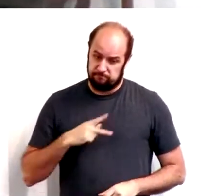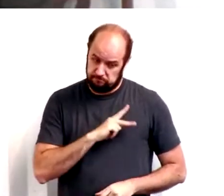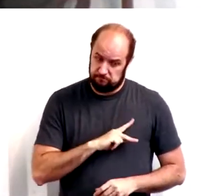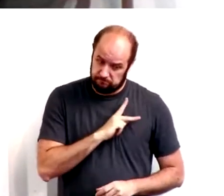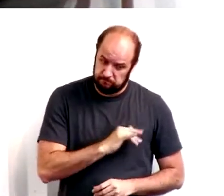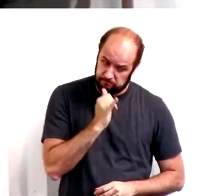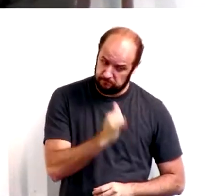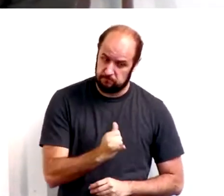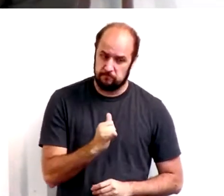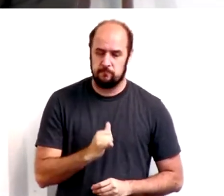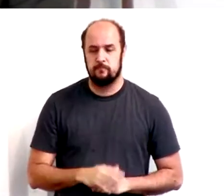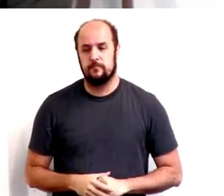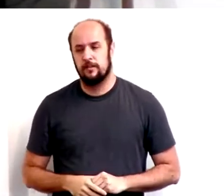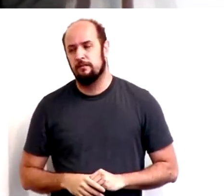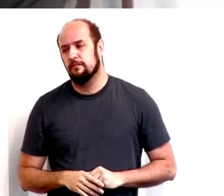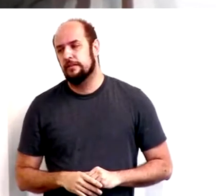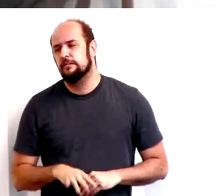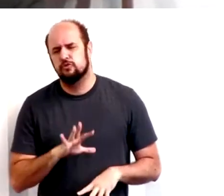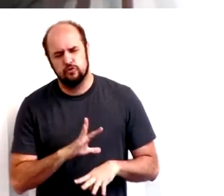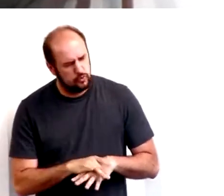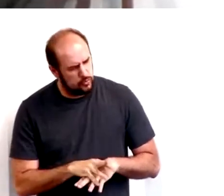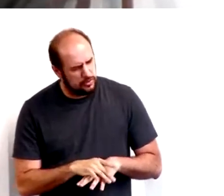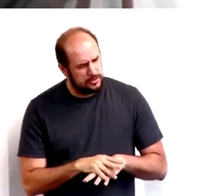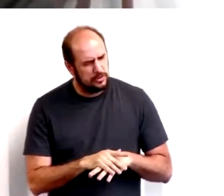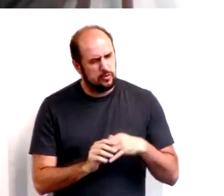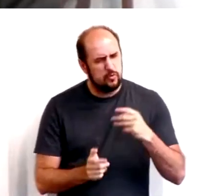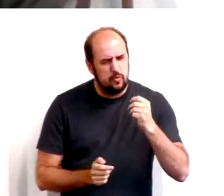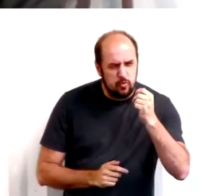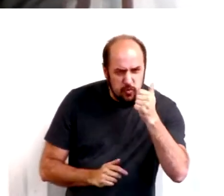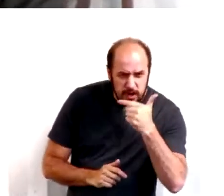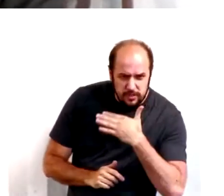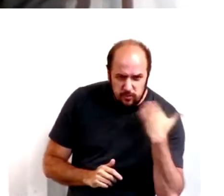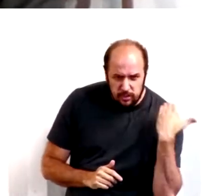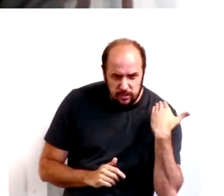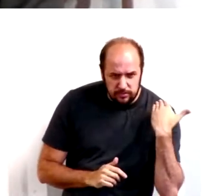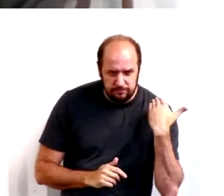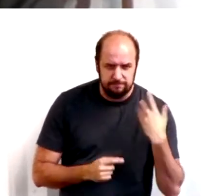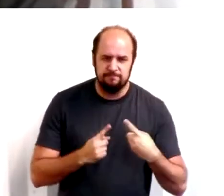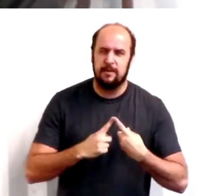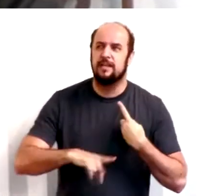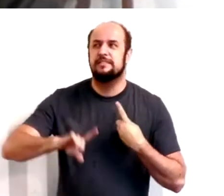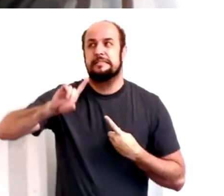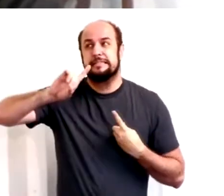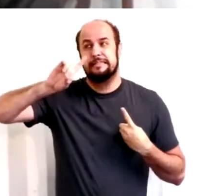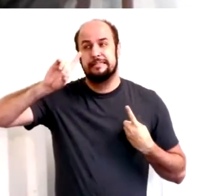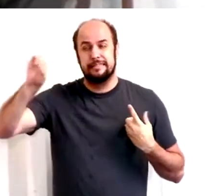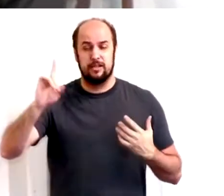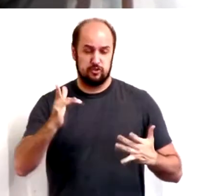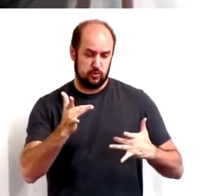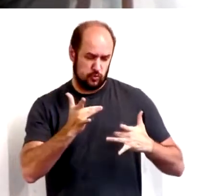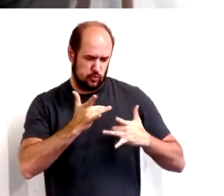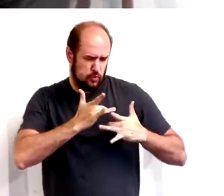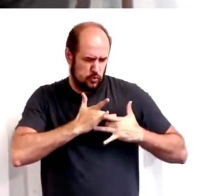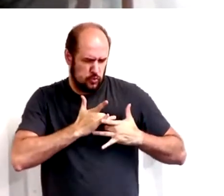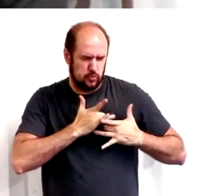com efeito, versículo 27, adoeceu mortalmente. Deus, porém, se compadeceu dele, e não somente dele, mas também